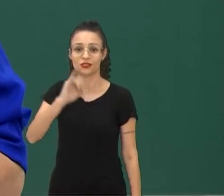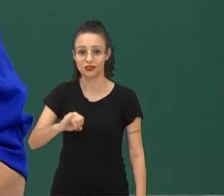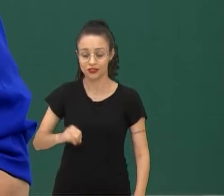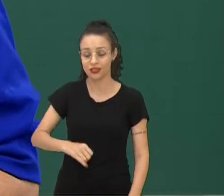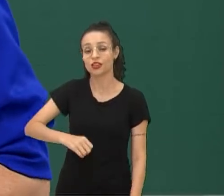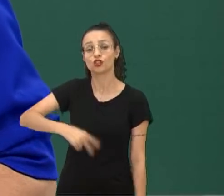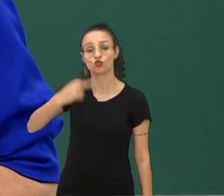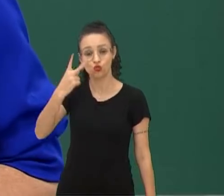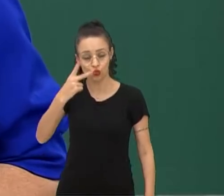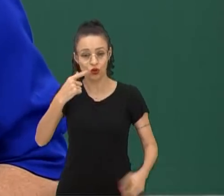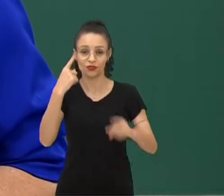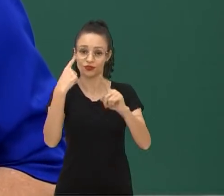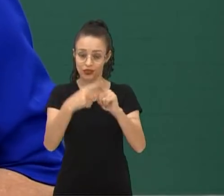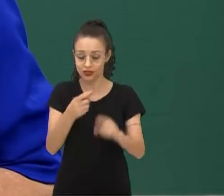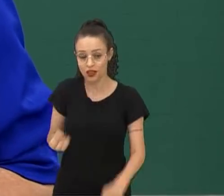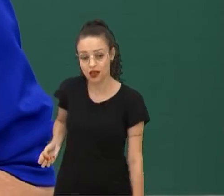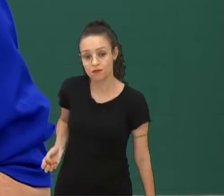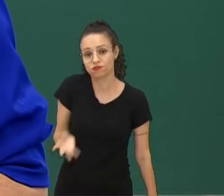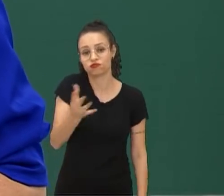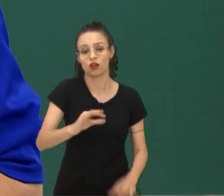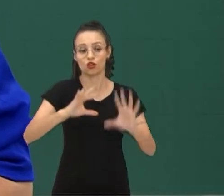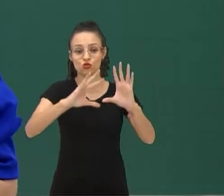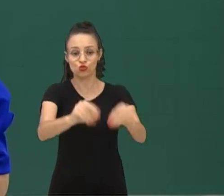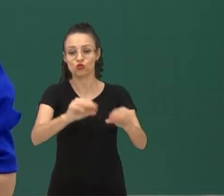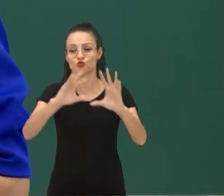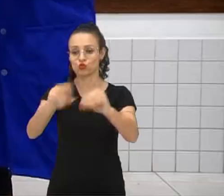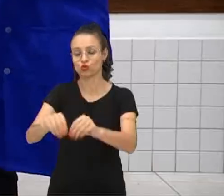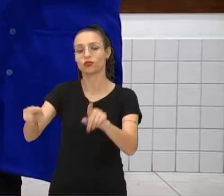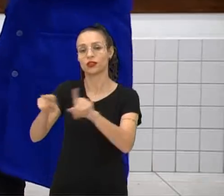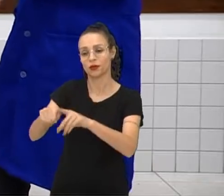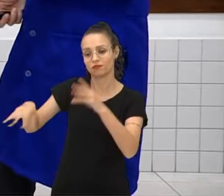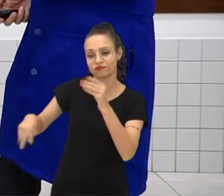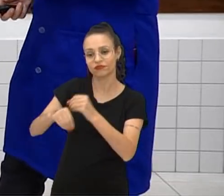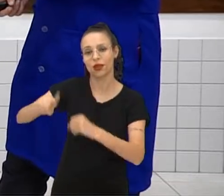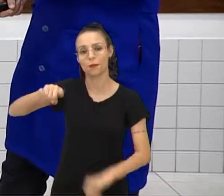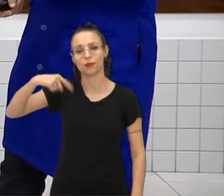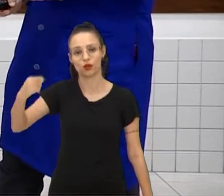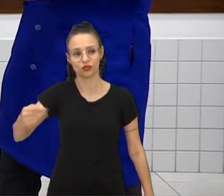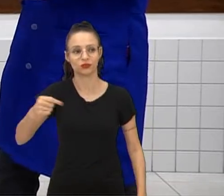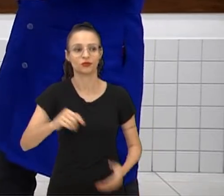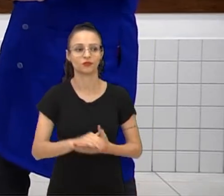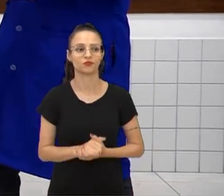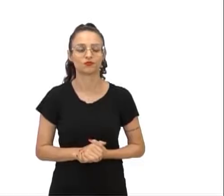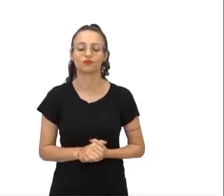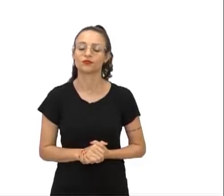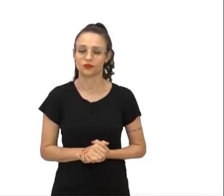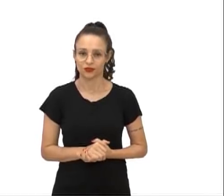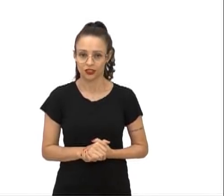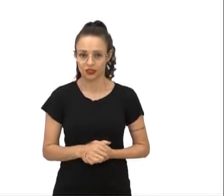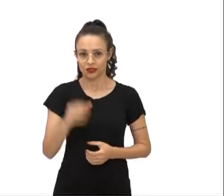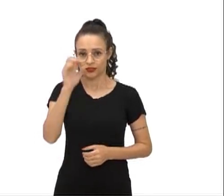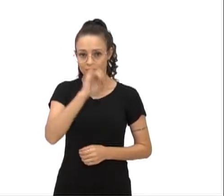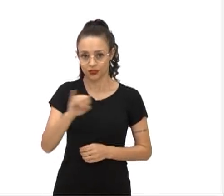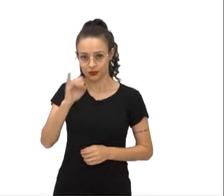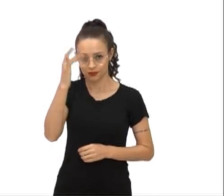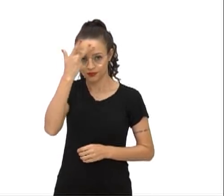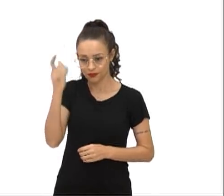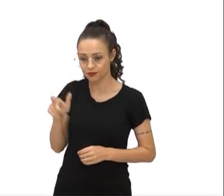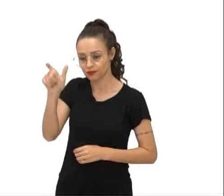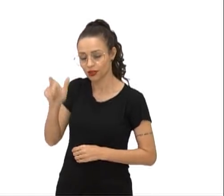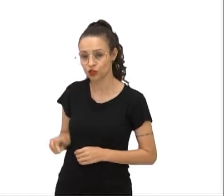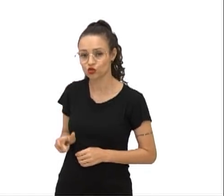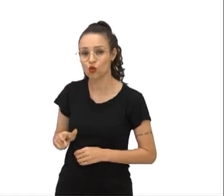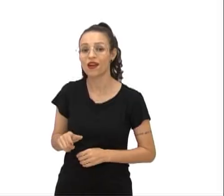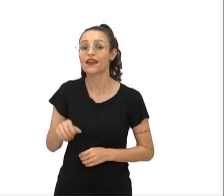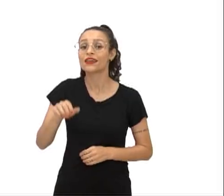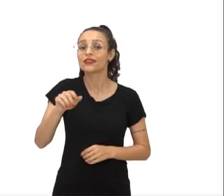você ganha a bonificação de uma rodada seguinte, ok? Se o jogador fizer um strike agora na